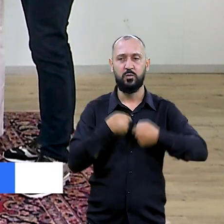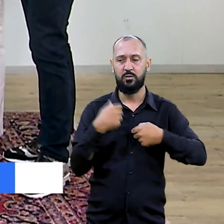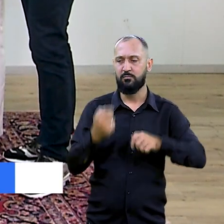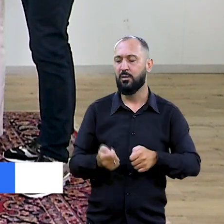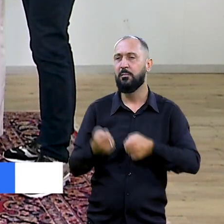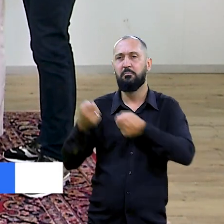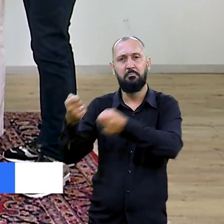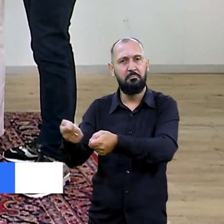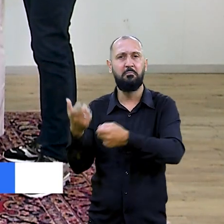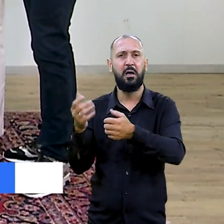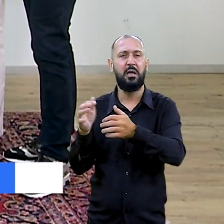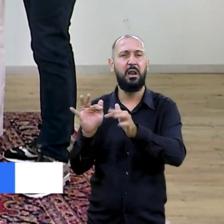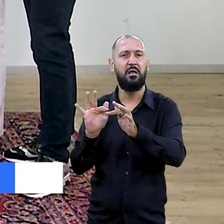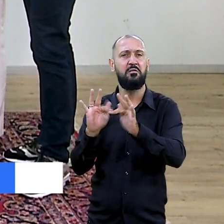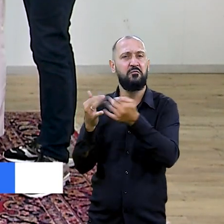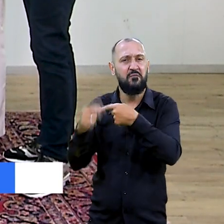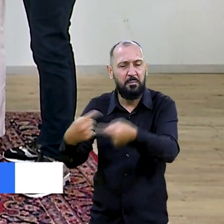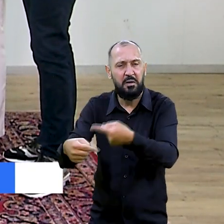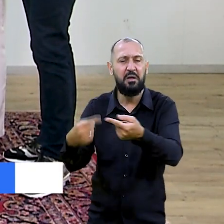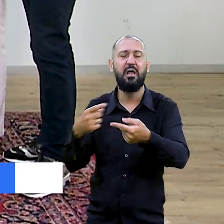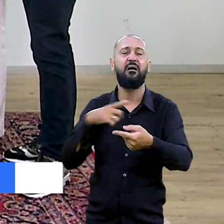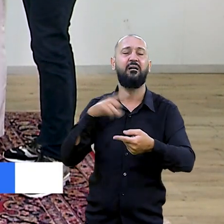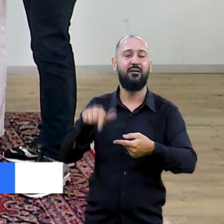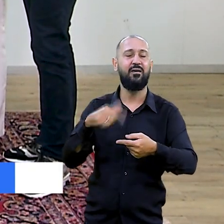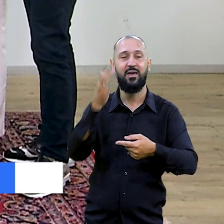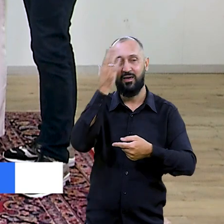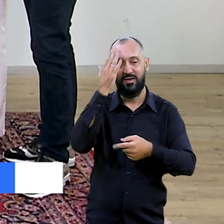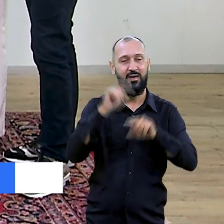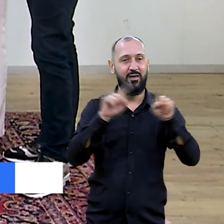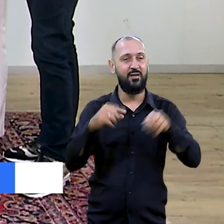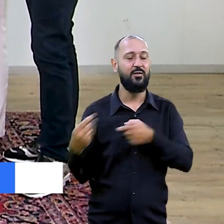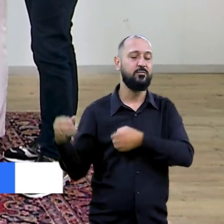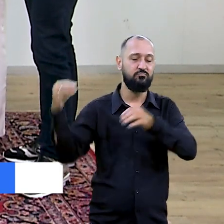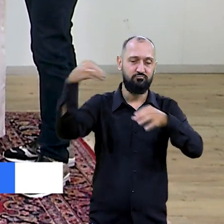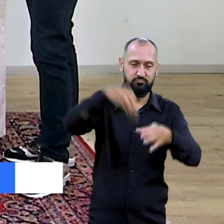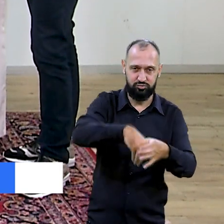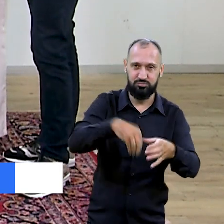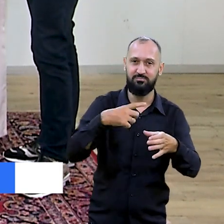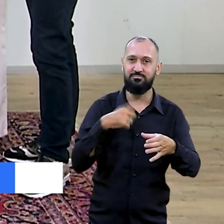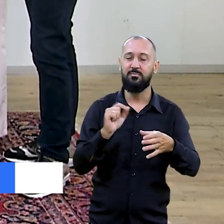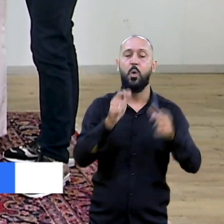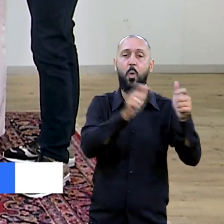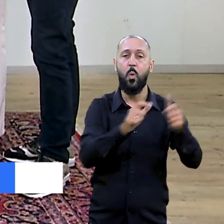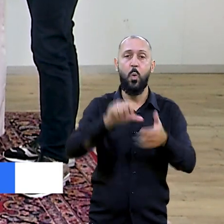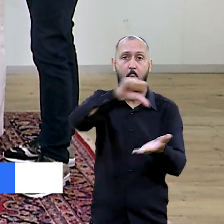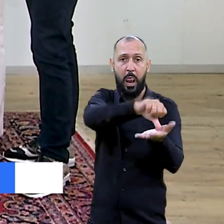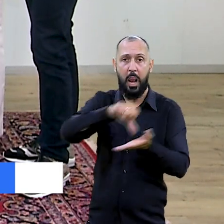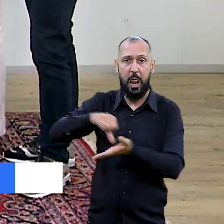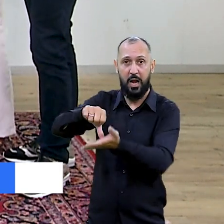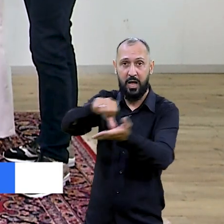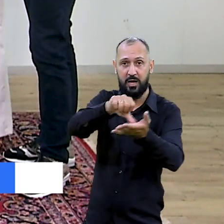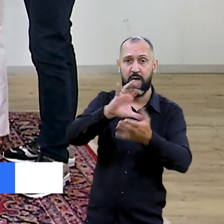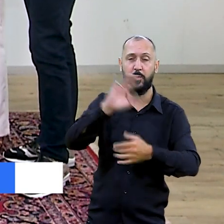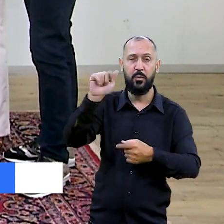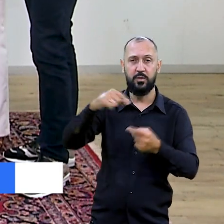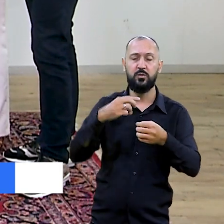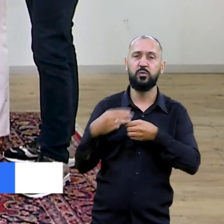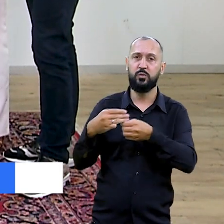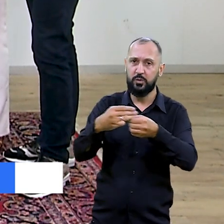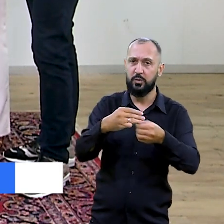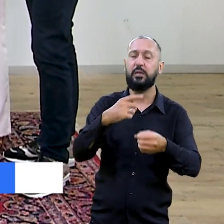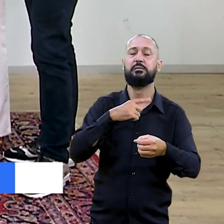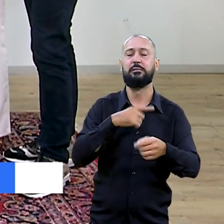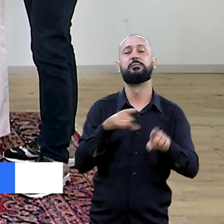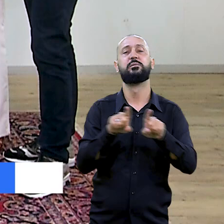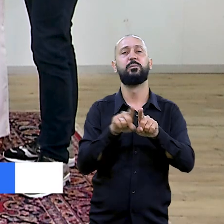nós temos também, através das delegacias de polícia, dos destacamentos da Polícia Militar, das escolas, que tem sido,